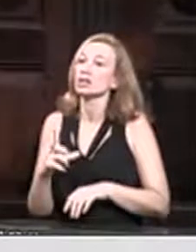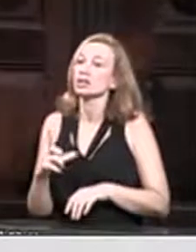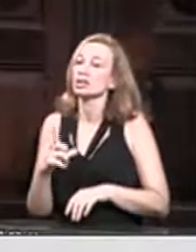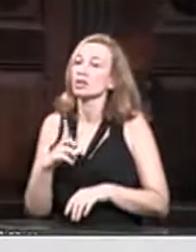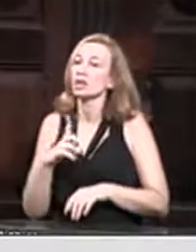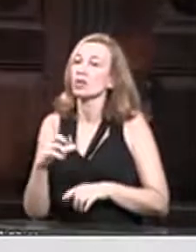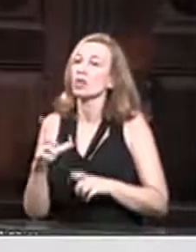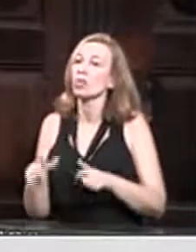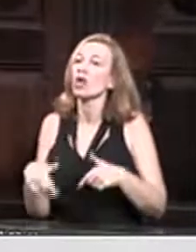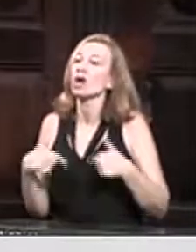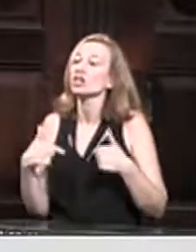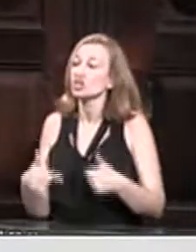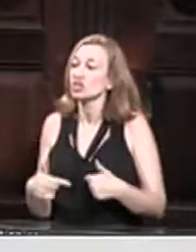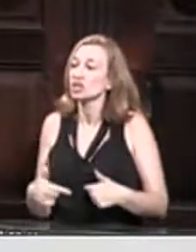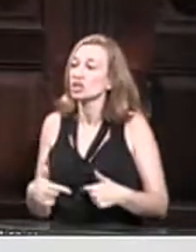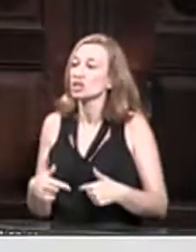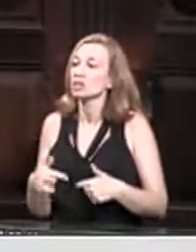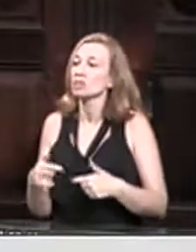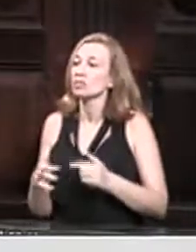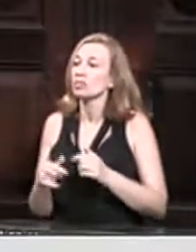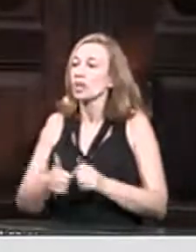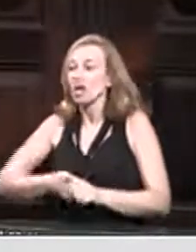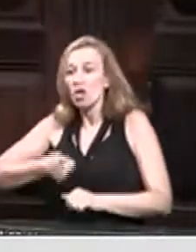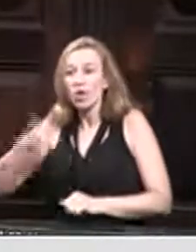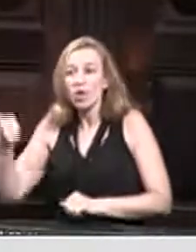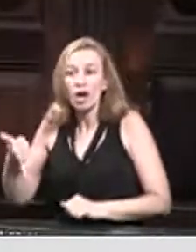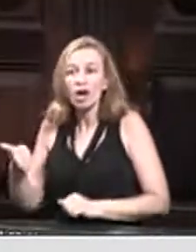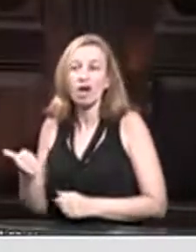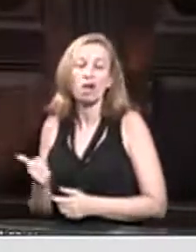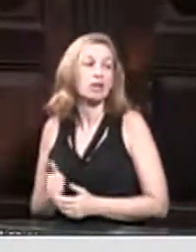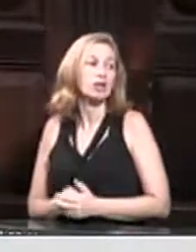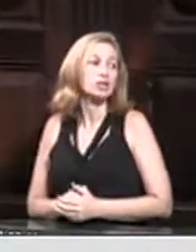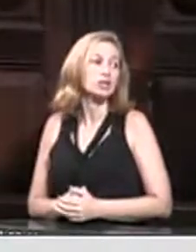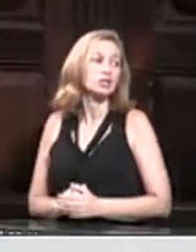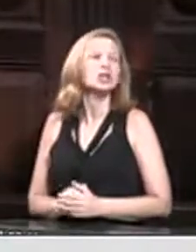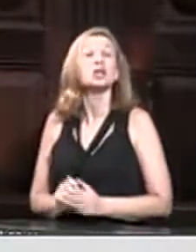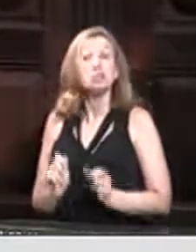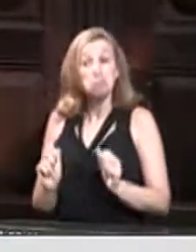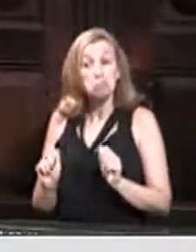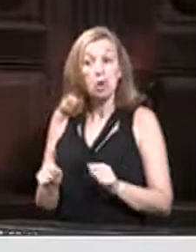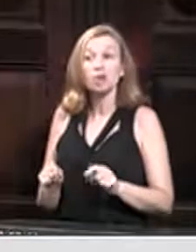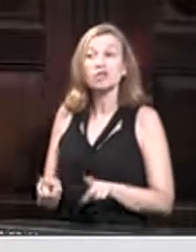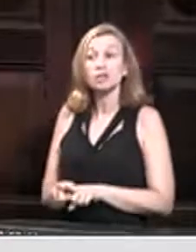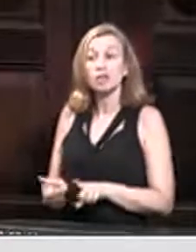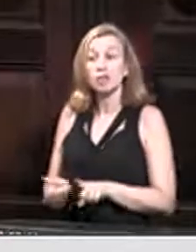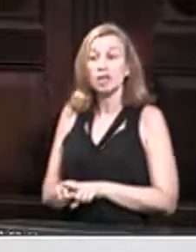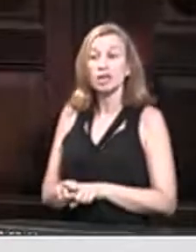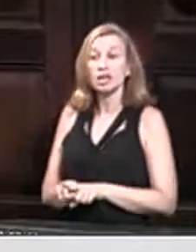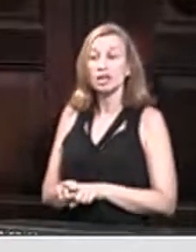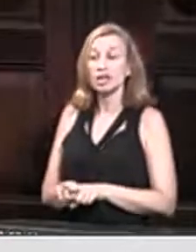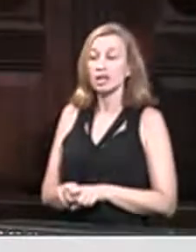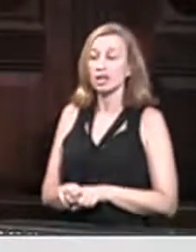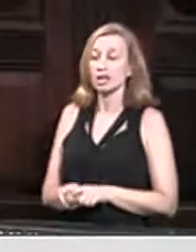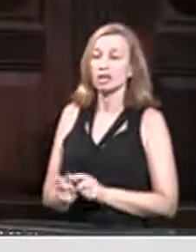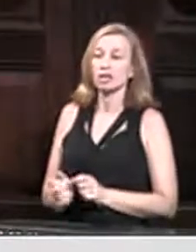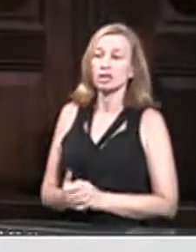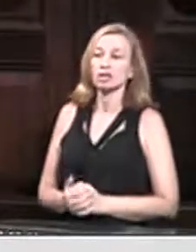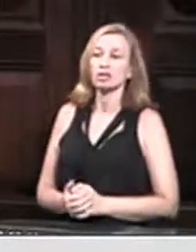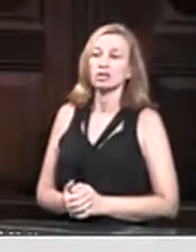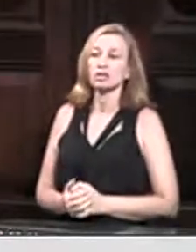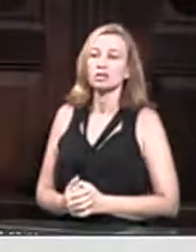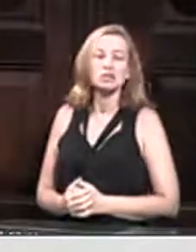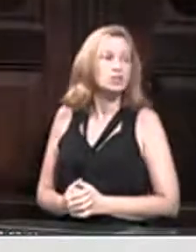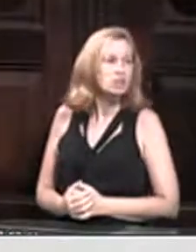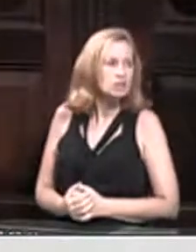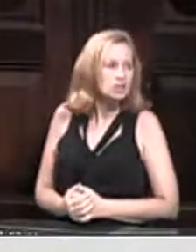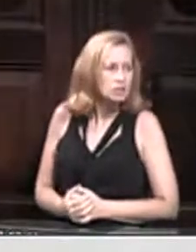os males e que é capaz, talvez até, de trazer de volta a mulher